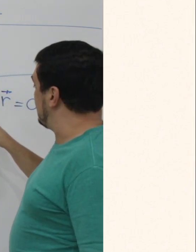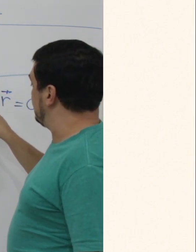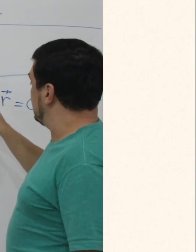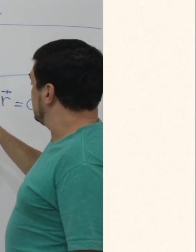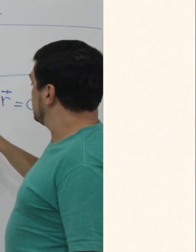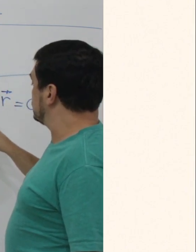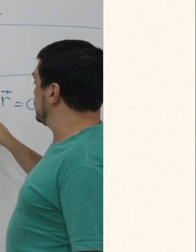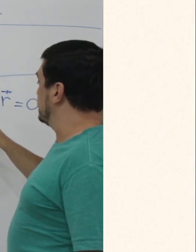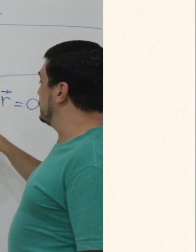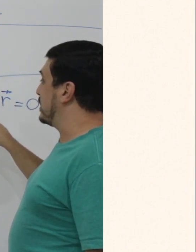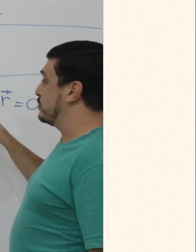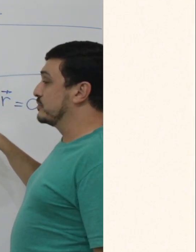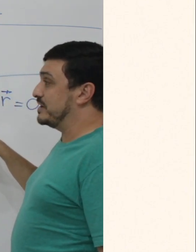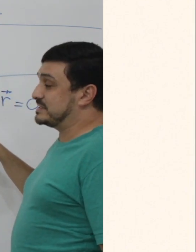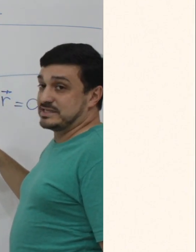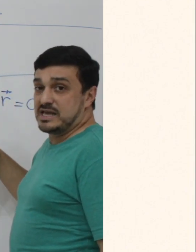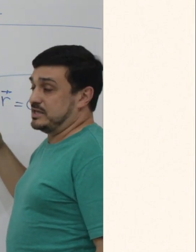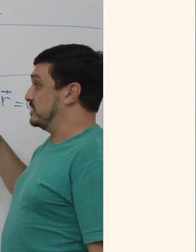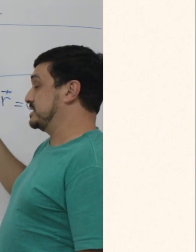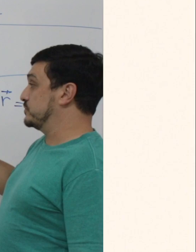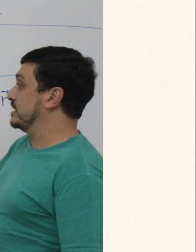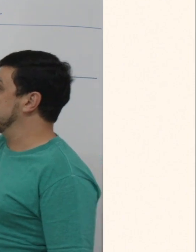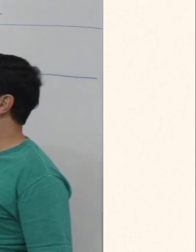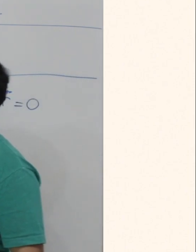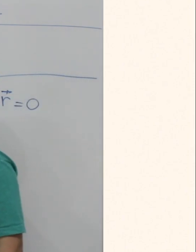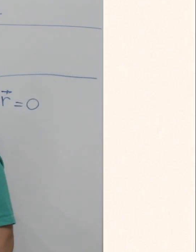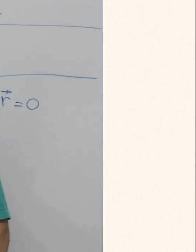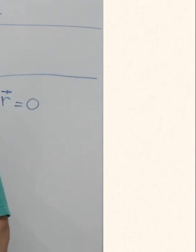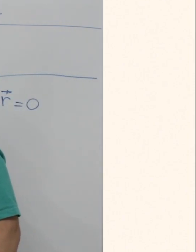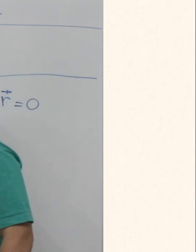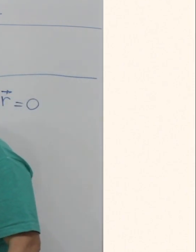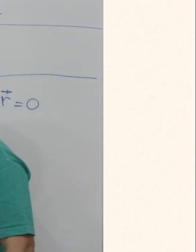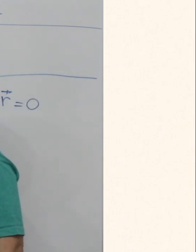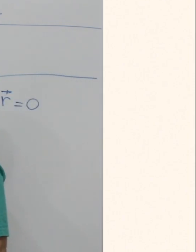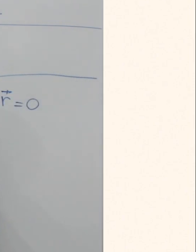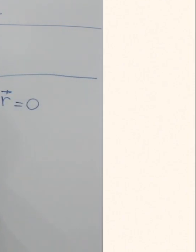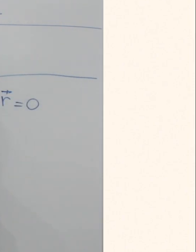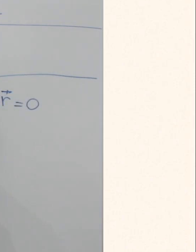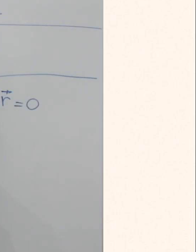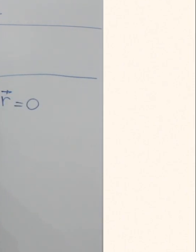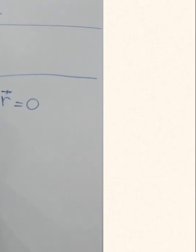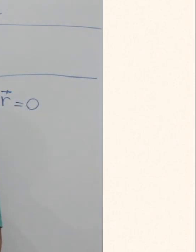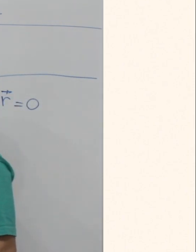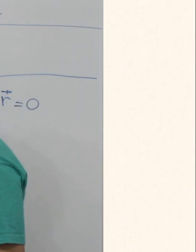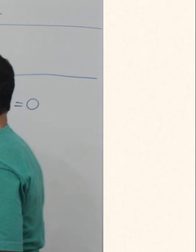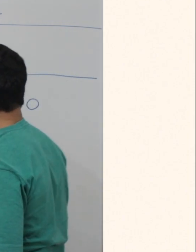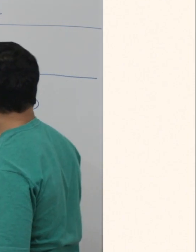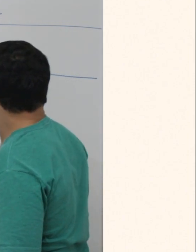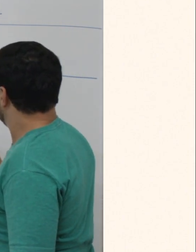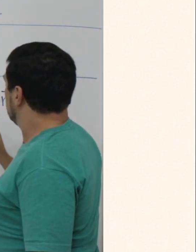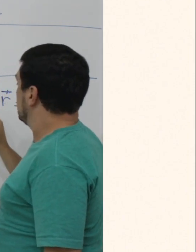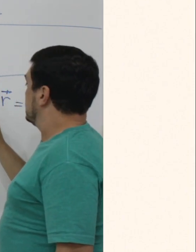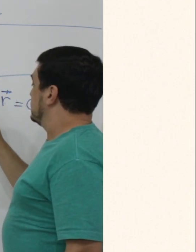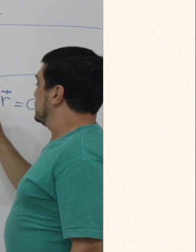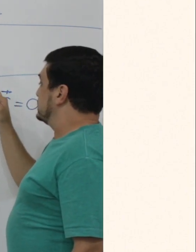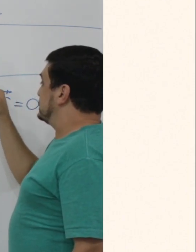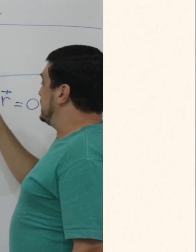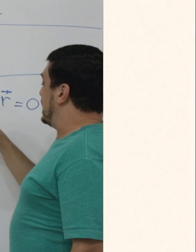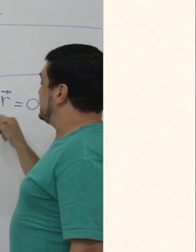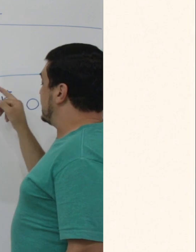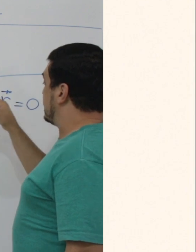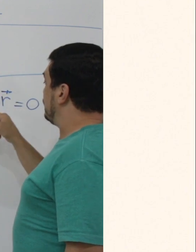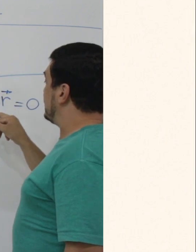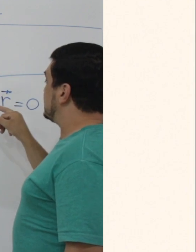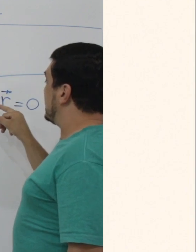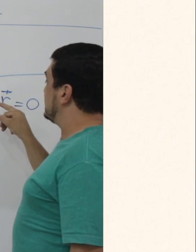fechada de f sobre uma curva C, e nós estamos falando de uma curva genérica, né? Não tem um formato exato.